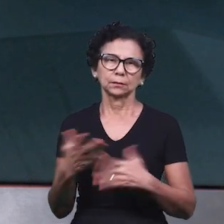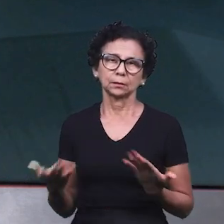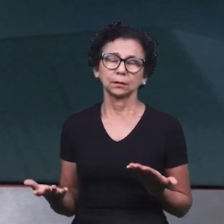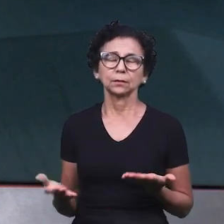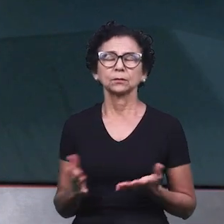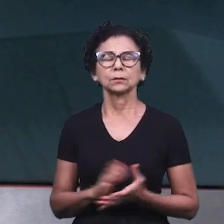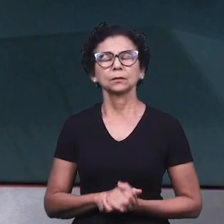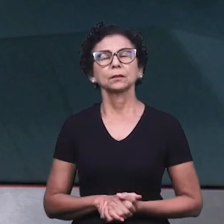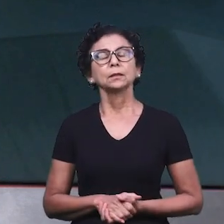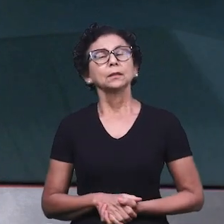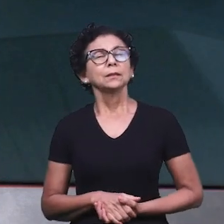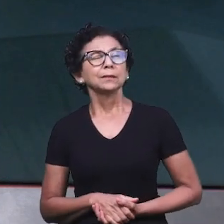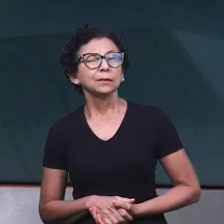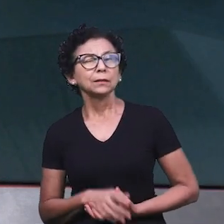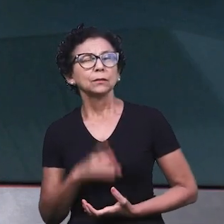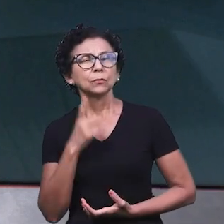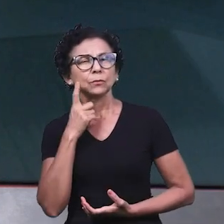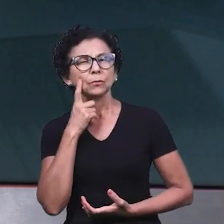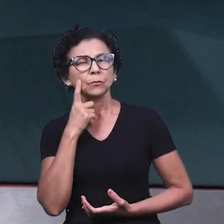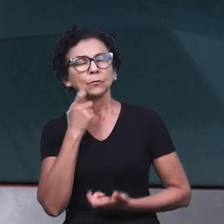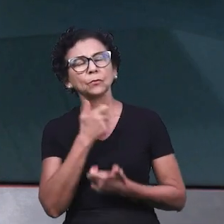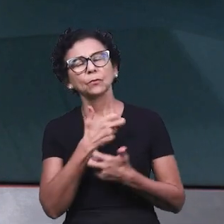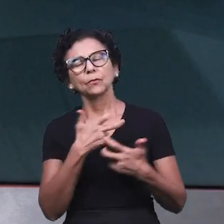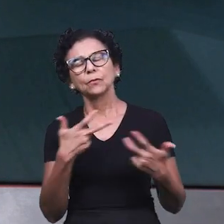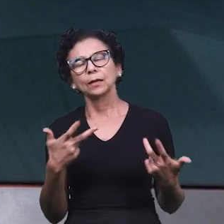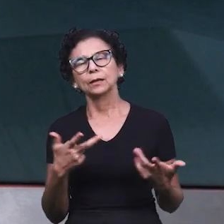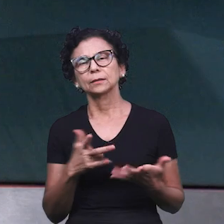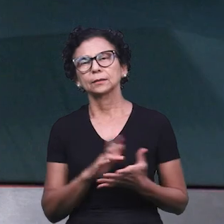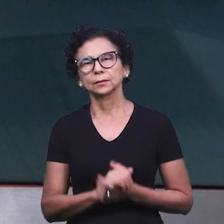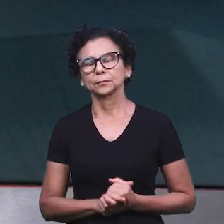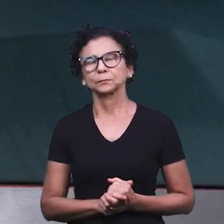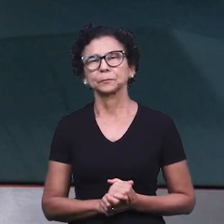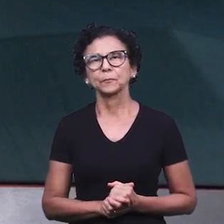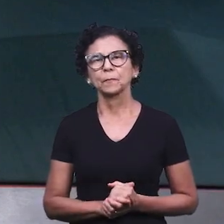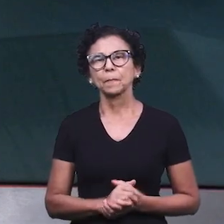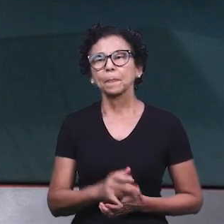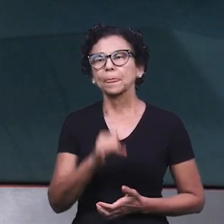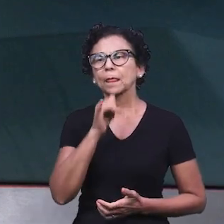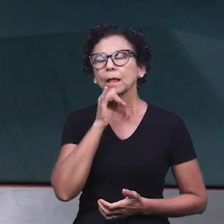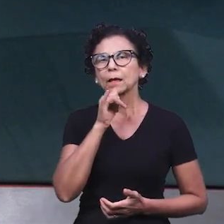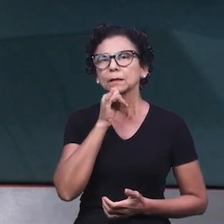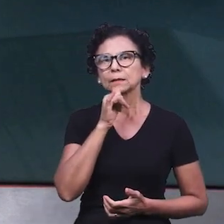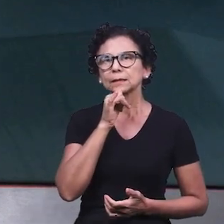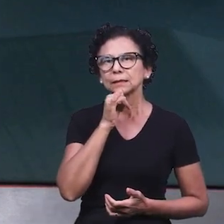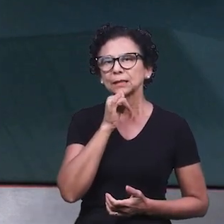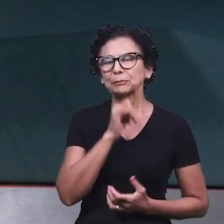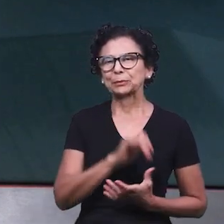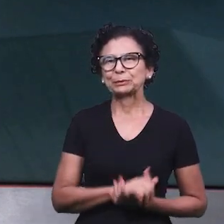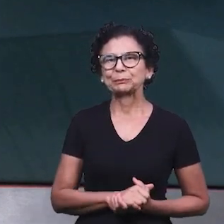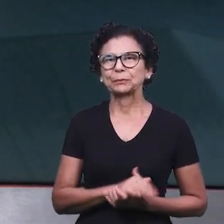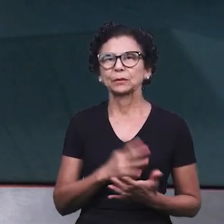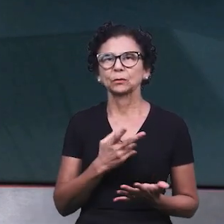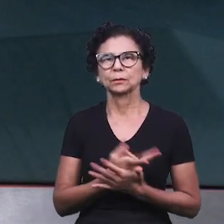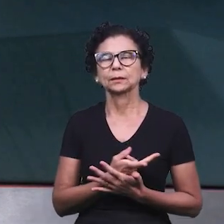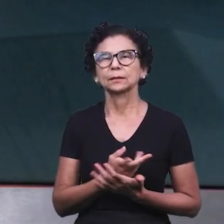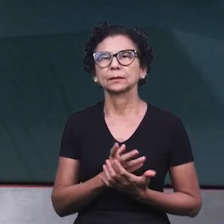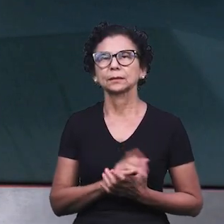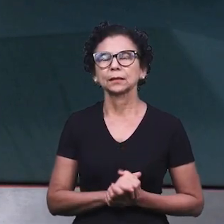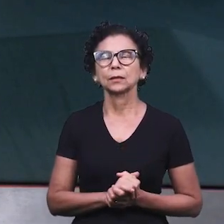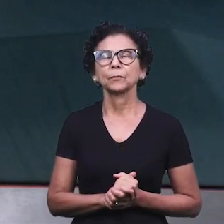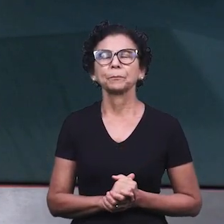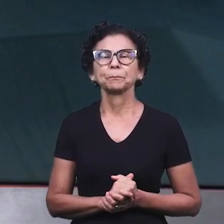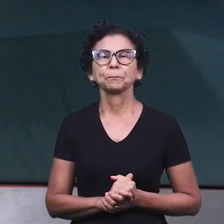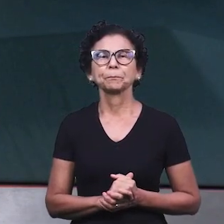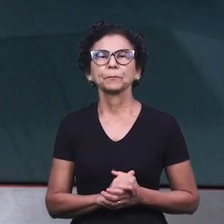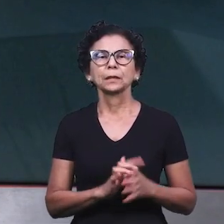a algumas pessoas, nós vamos encontrando diversas situações. Eu tenho aqui um exemplo prático,